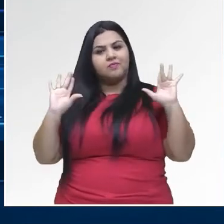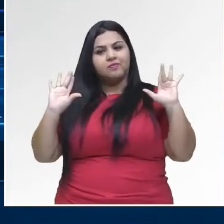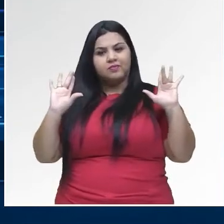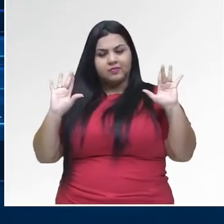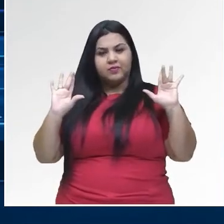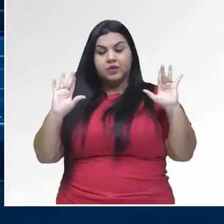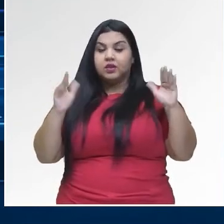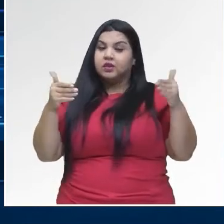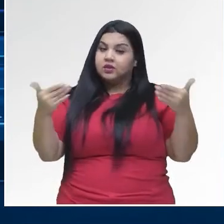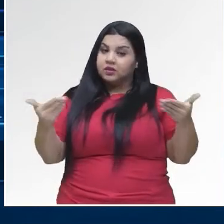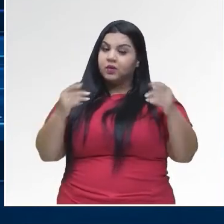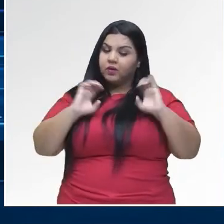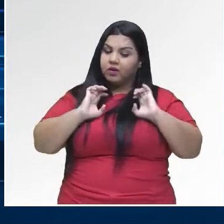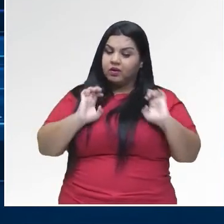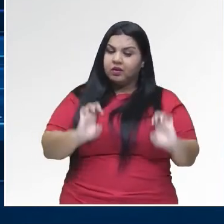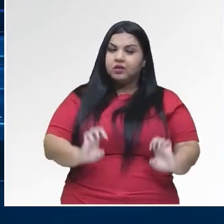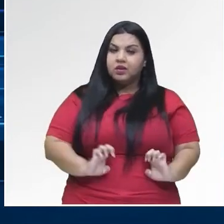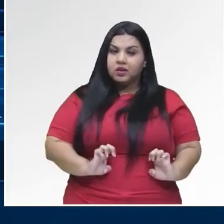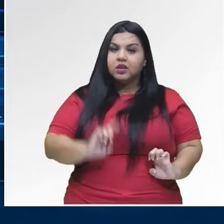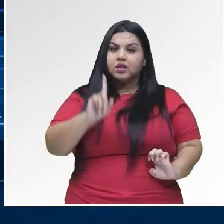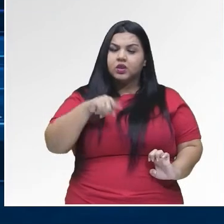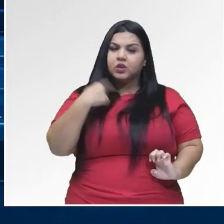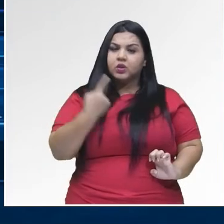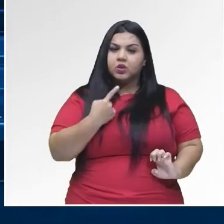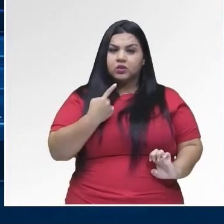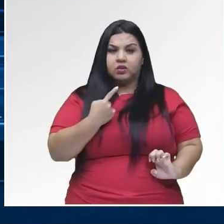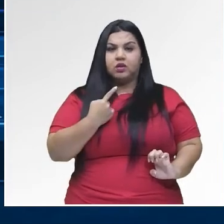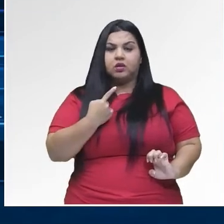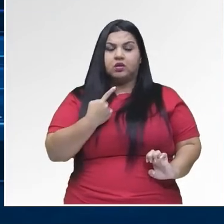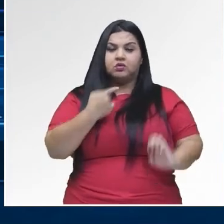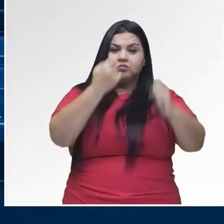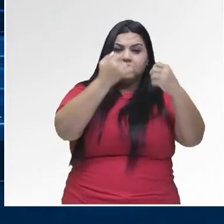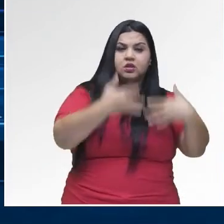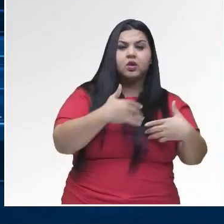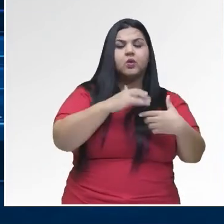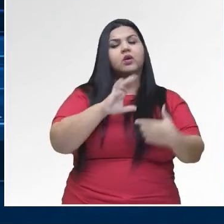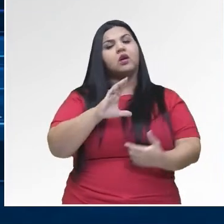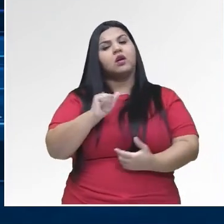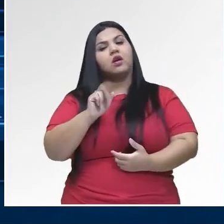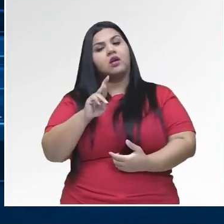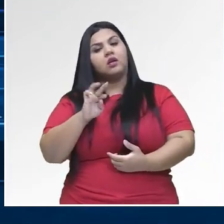Então a ética é essa noção do caráter.